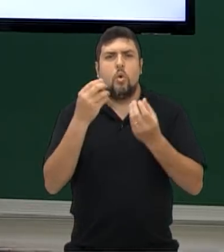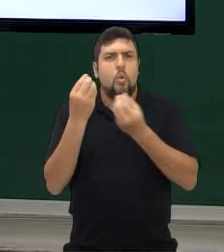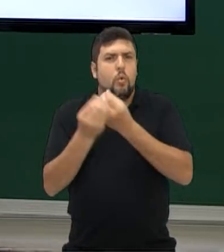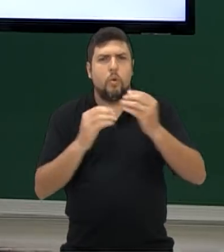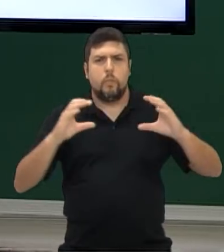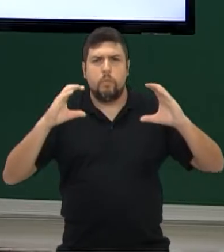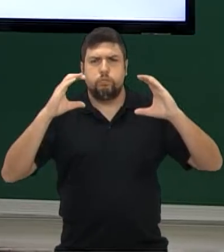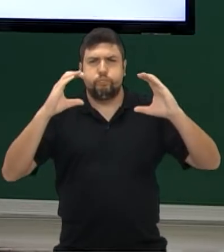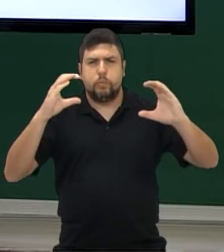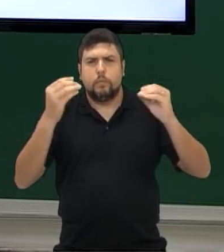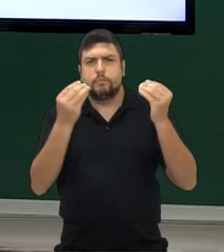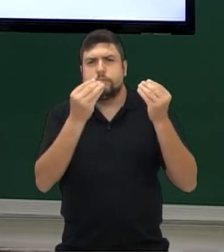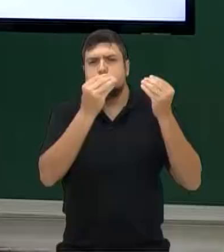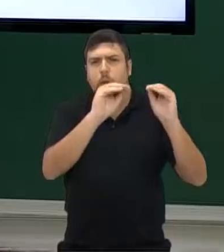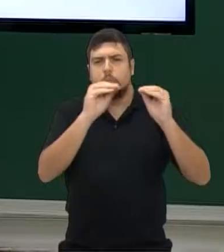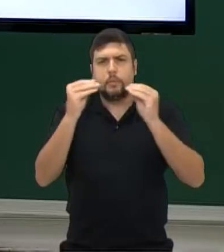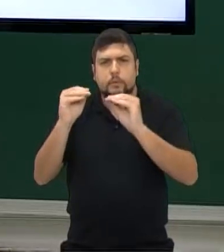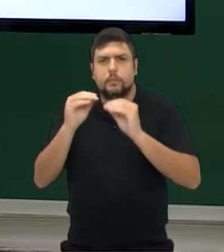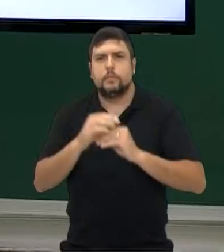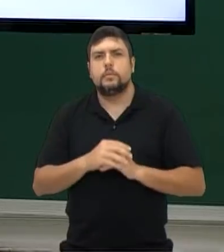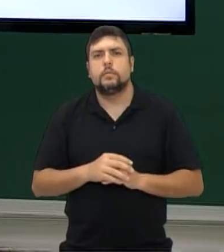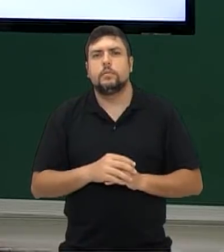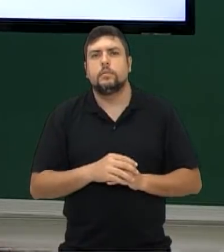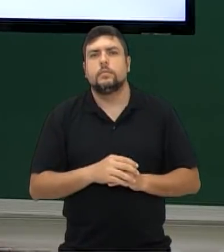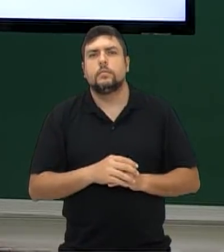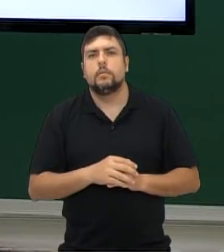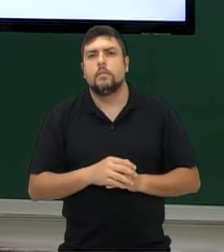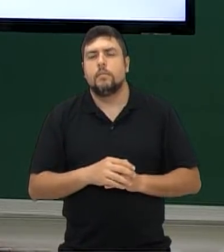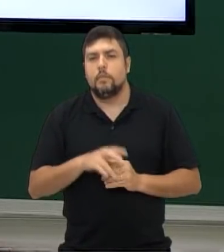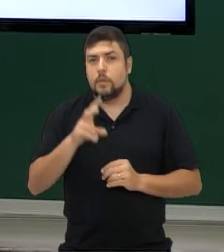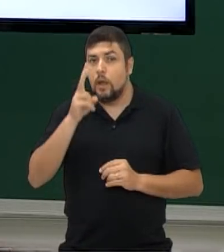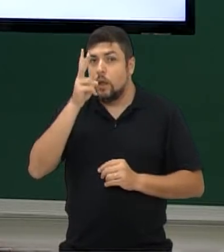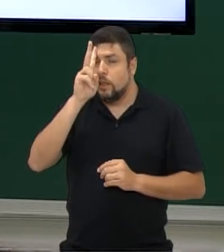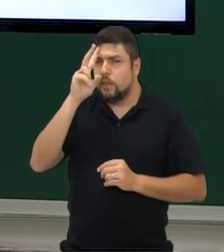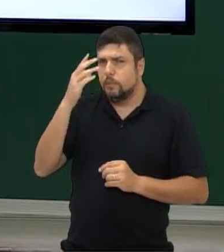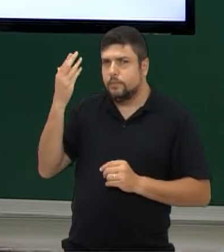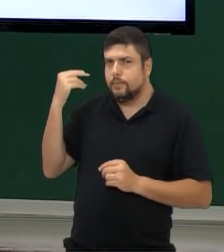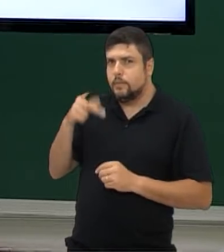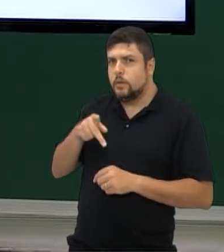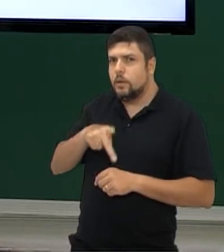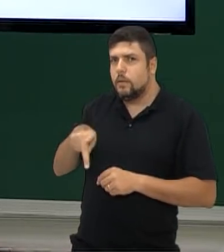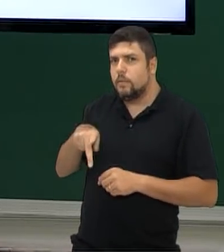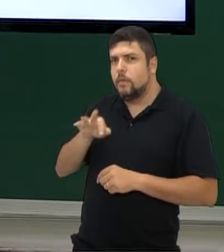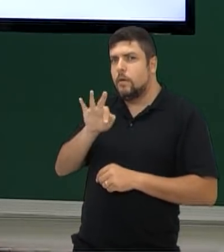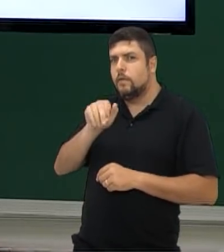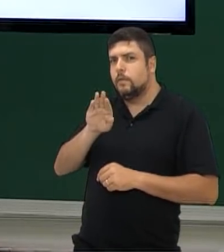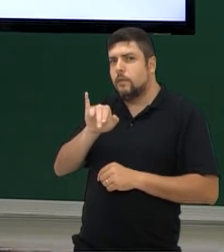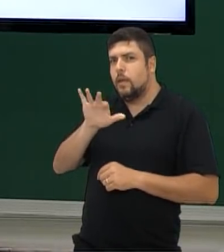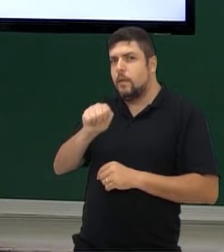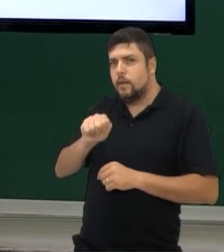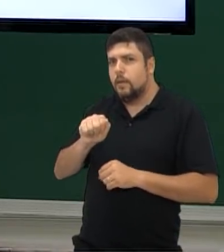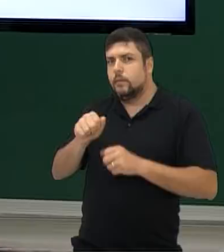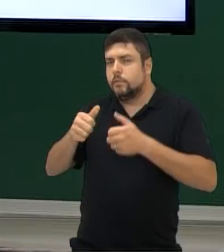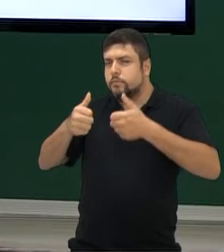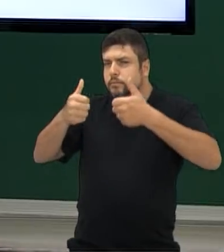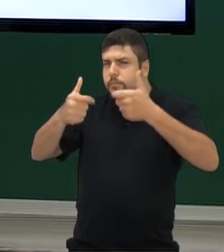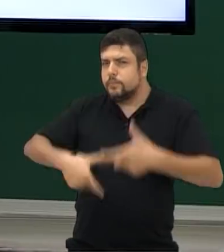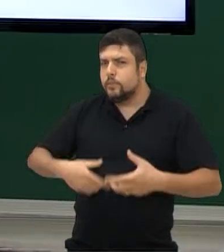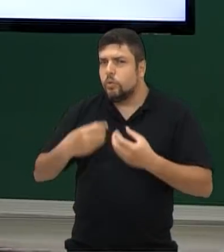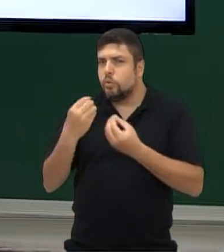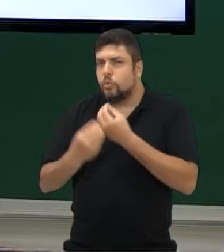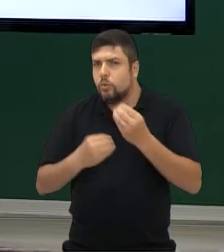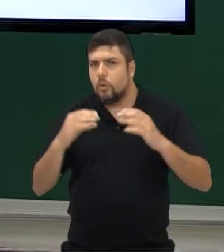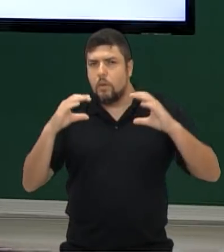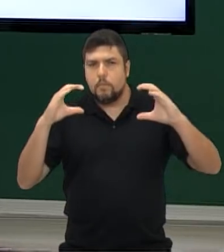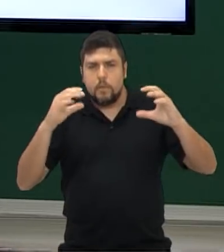expressão numérica. Lembra da aula que a professora Fábia deu para vocês sobre expressão numérica? Então, que a gente montou o